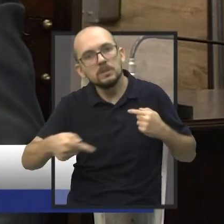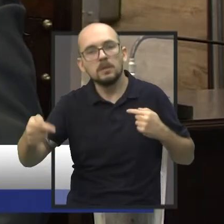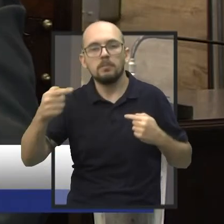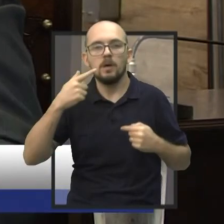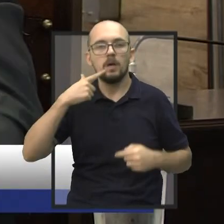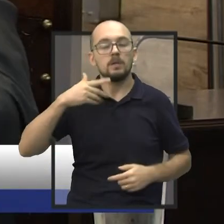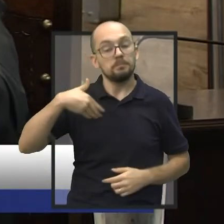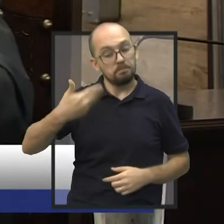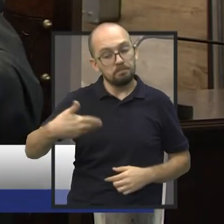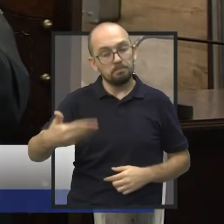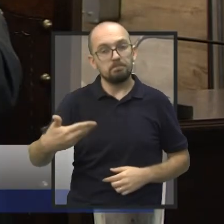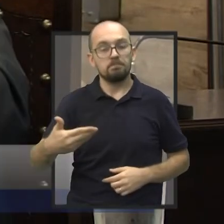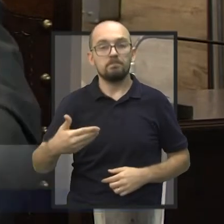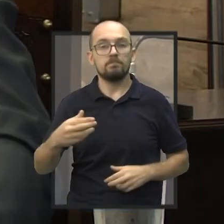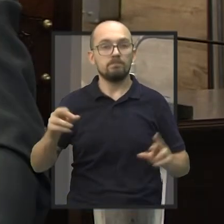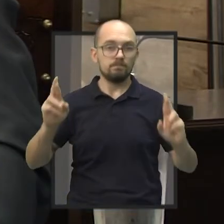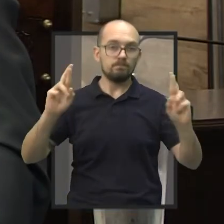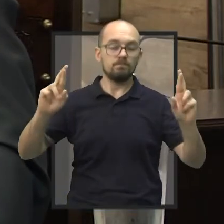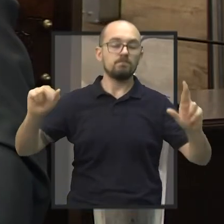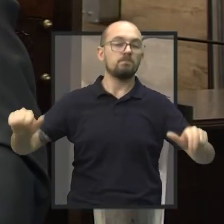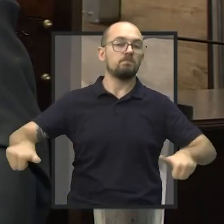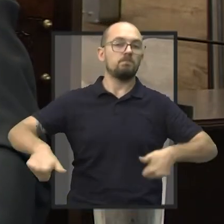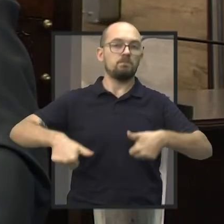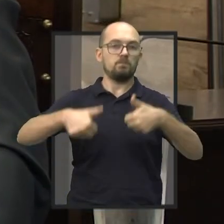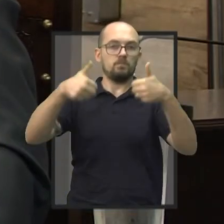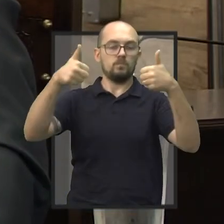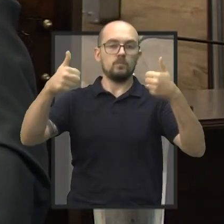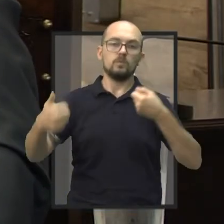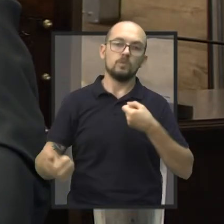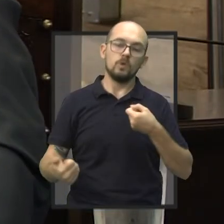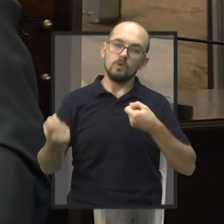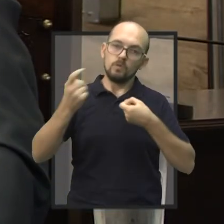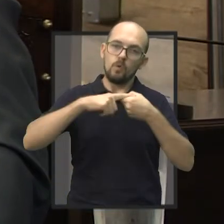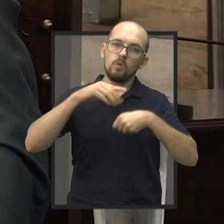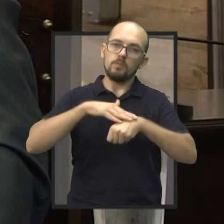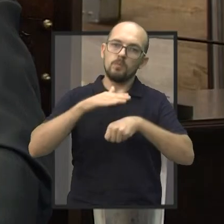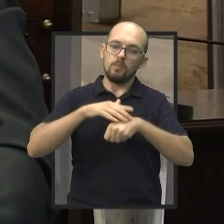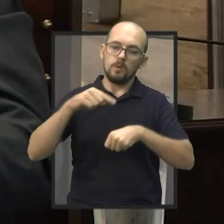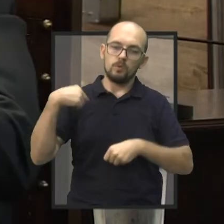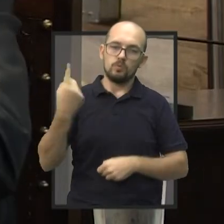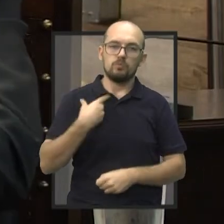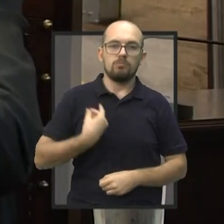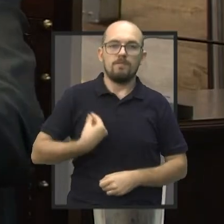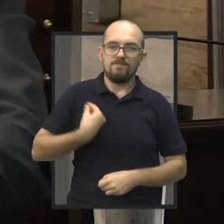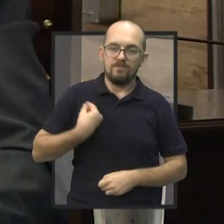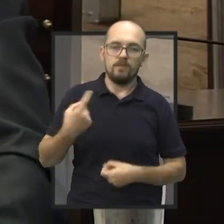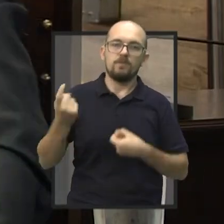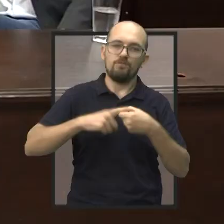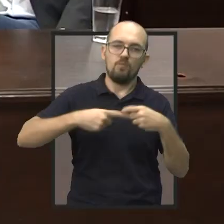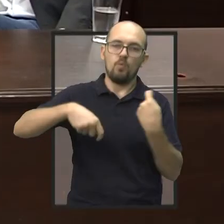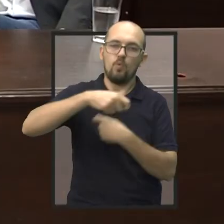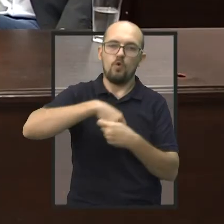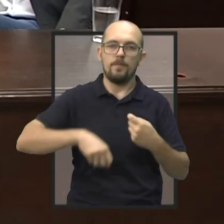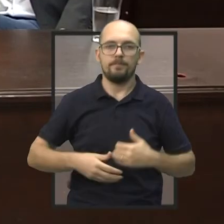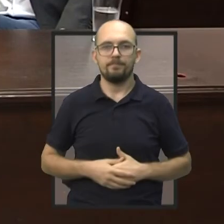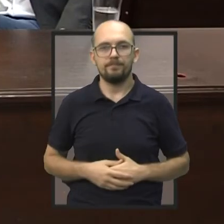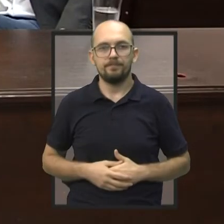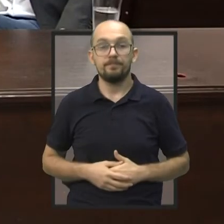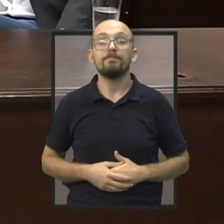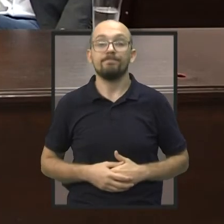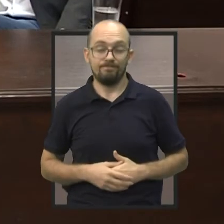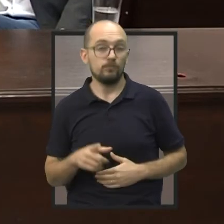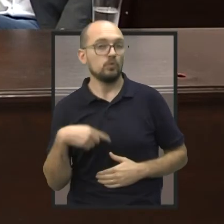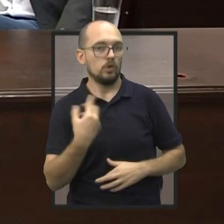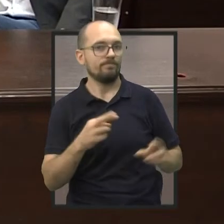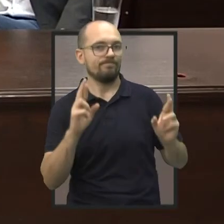que nós tenhamos, que ventos melhores nos tragam momentos melhores da nossa vida e da nossa economia. Essa é a torcida de